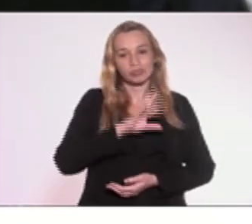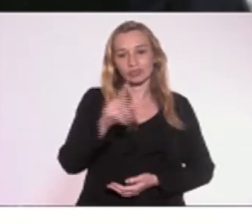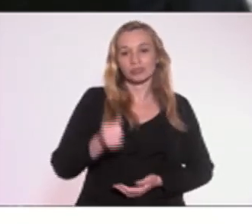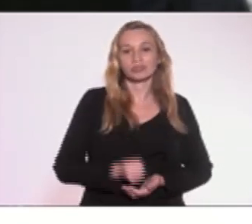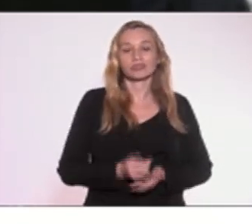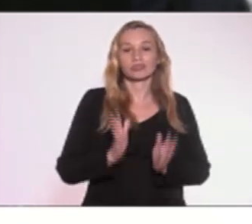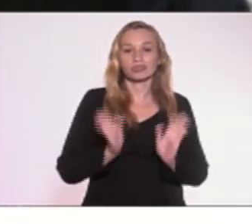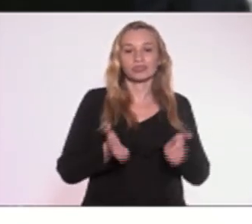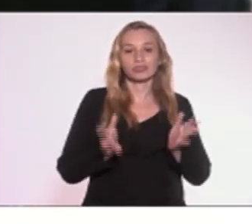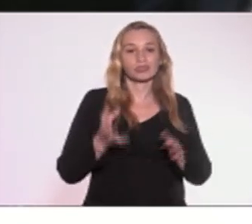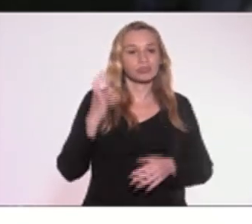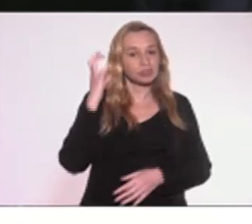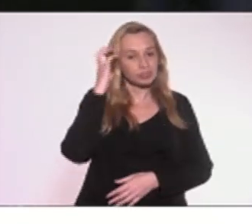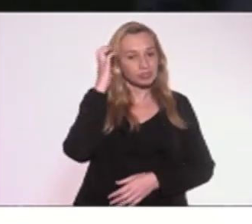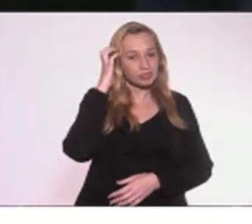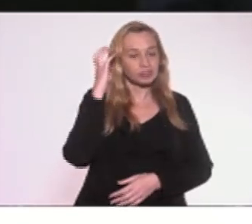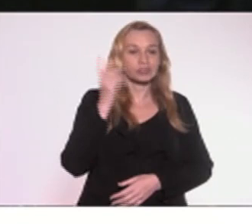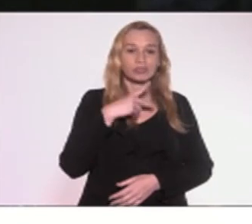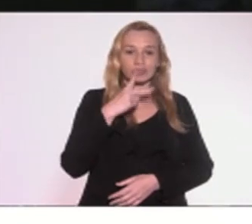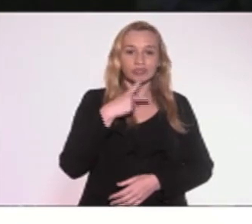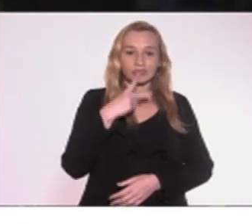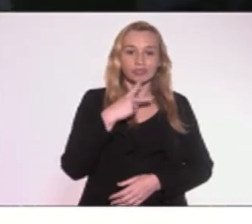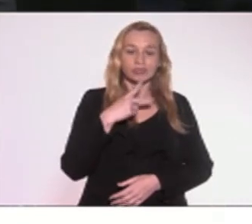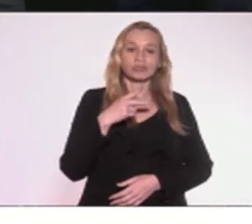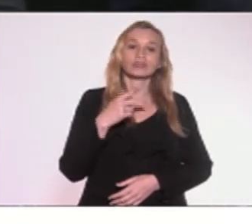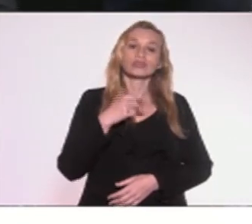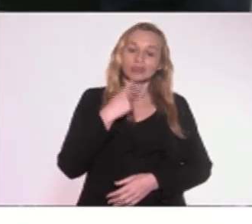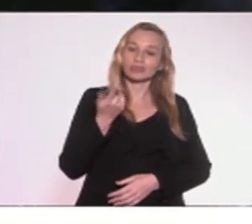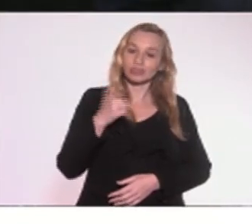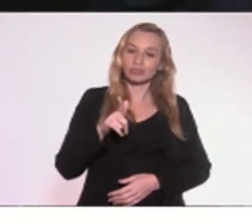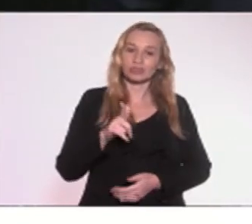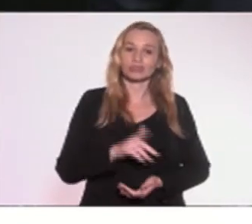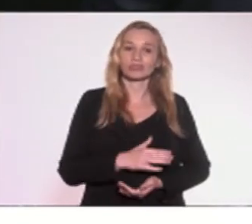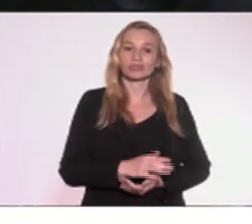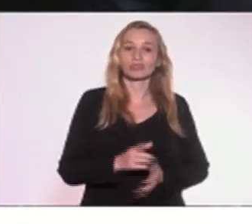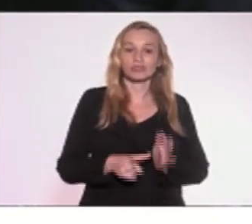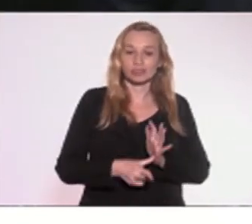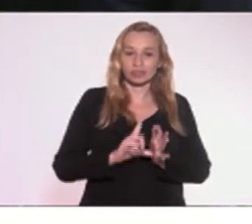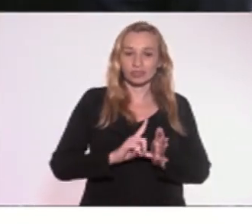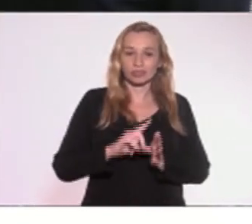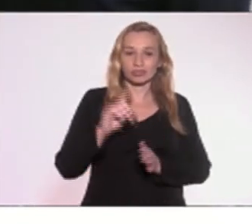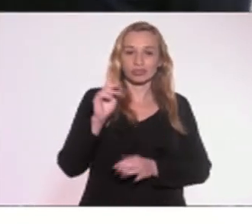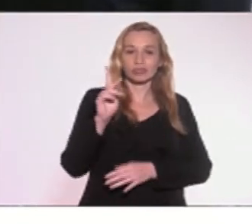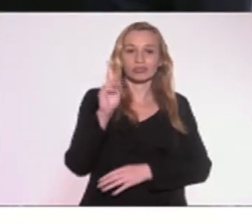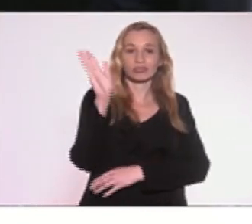E hoje na rádio eu falei uma coisa e vou falar para os senhores, antes do nosso hino.